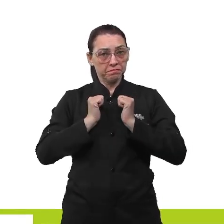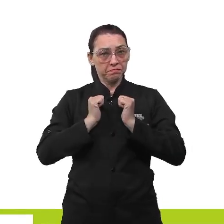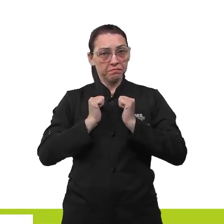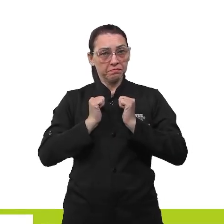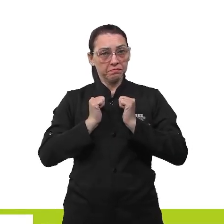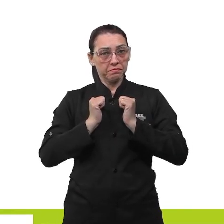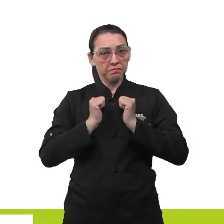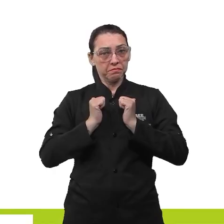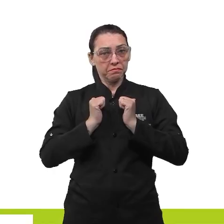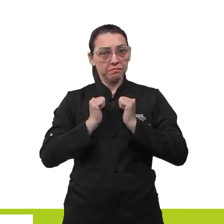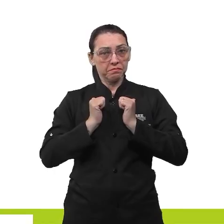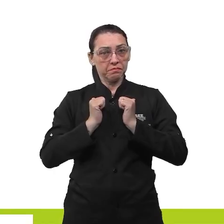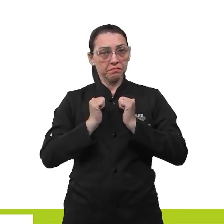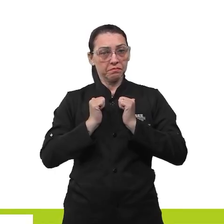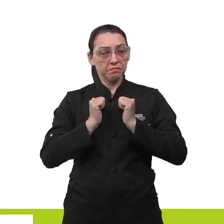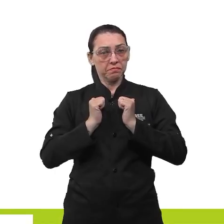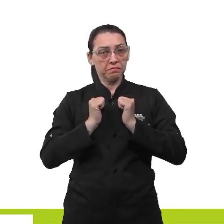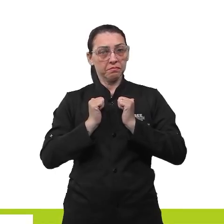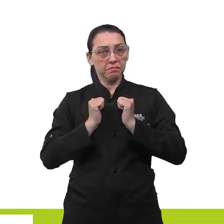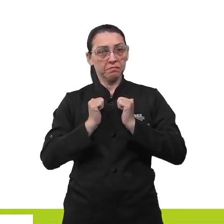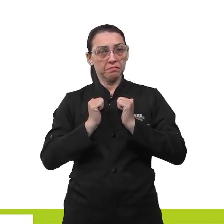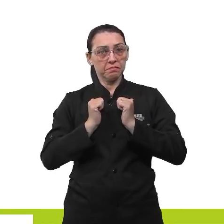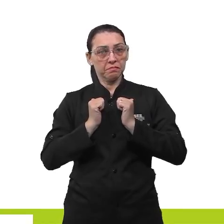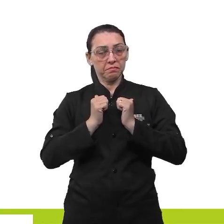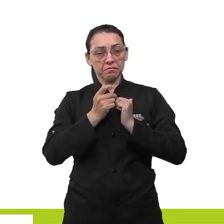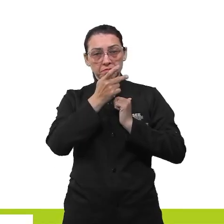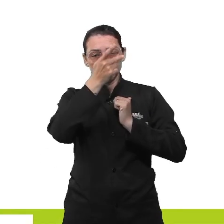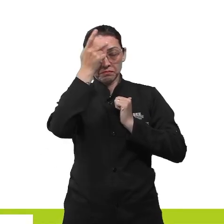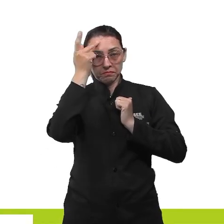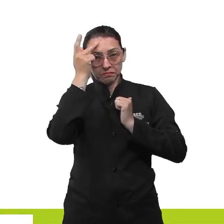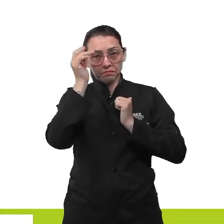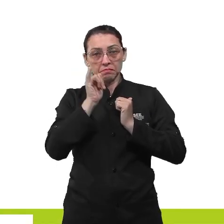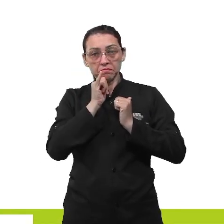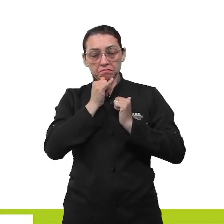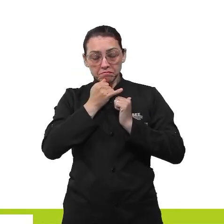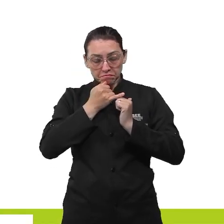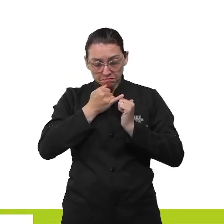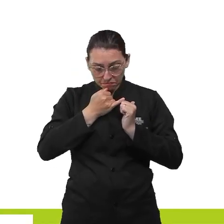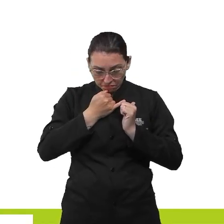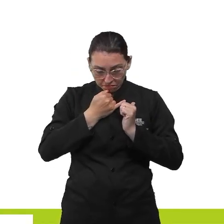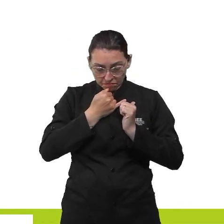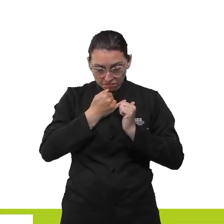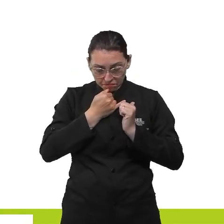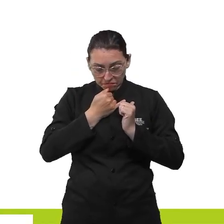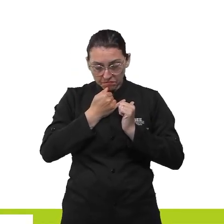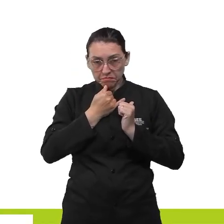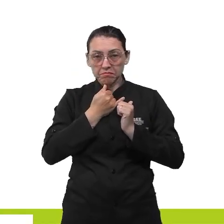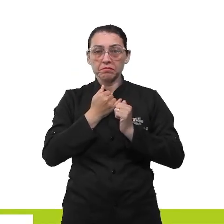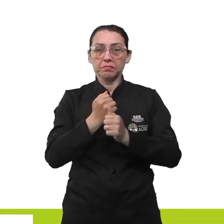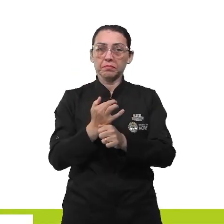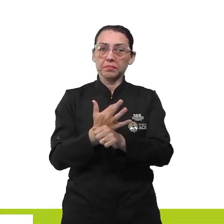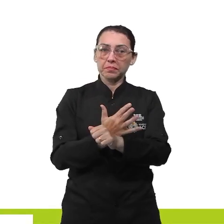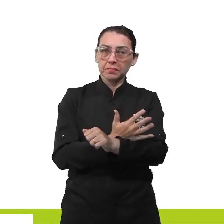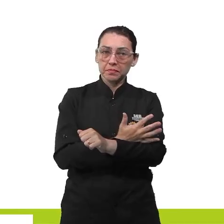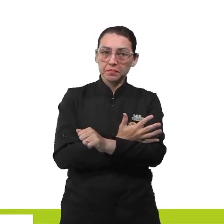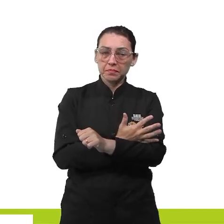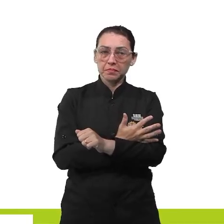comportamento, né? E as pessoas cabisbaixas, né? Baixas emocionalmente.